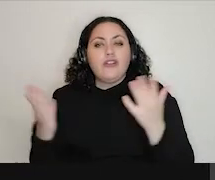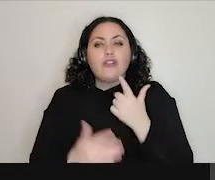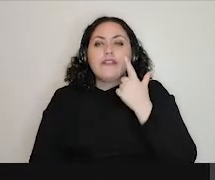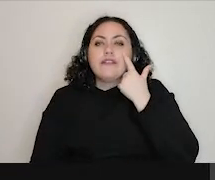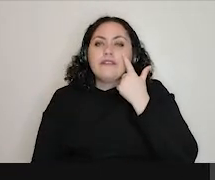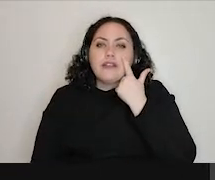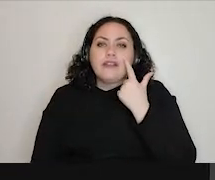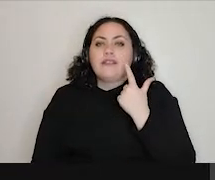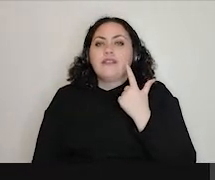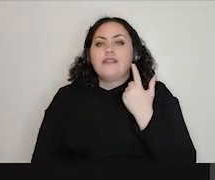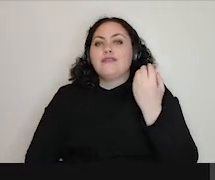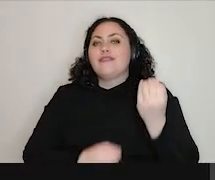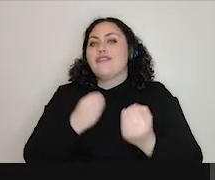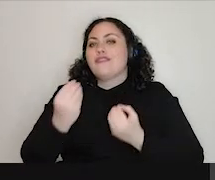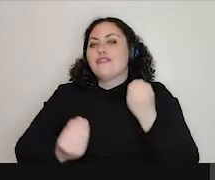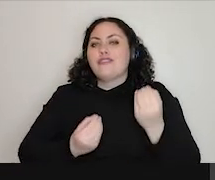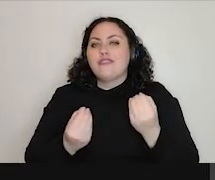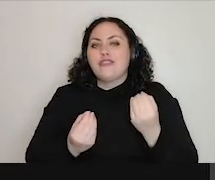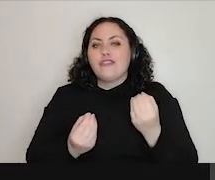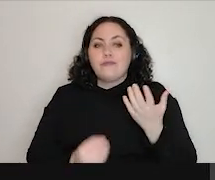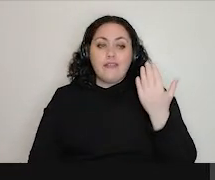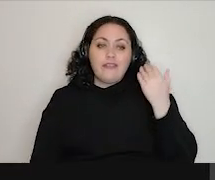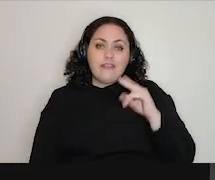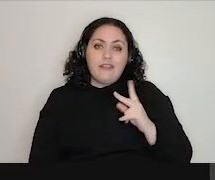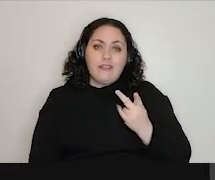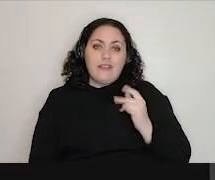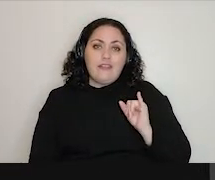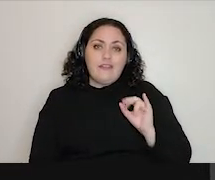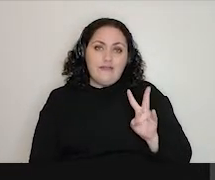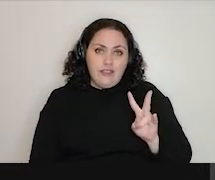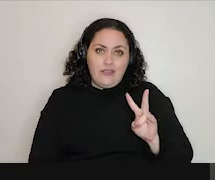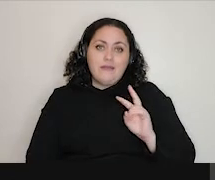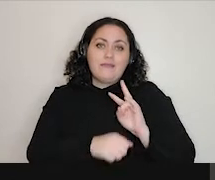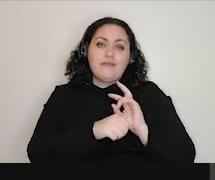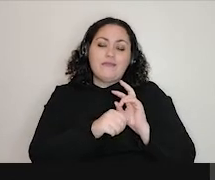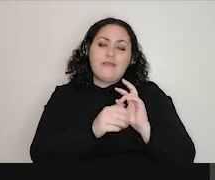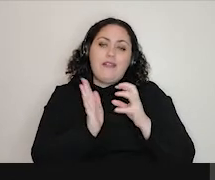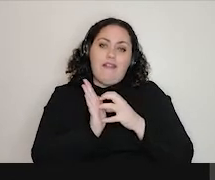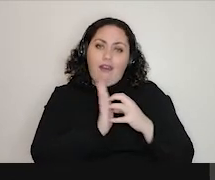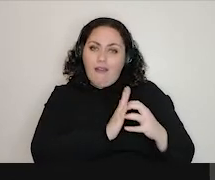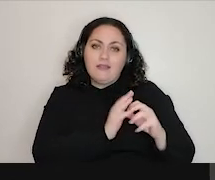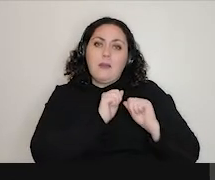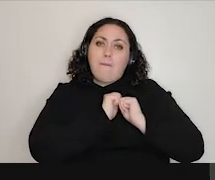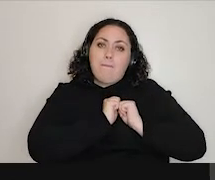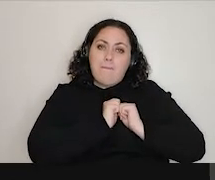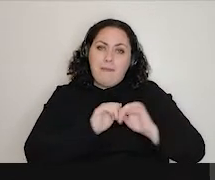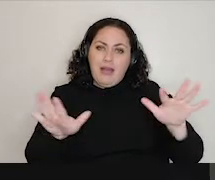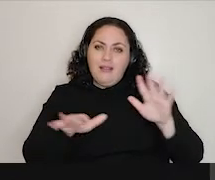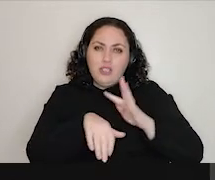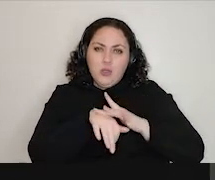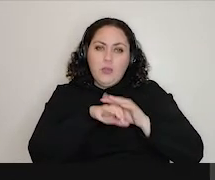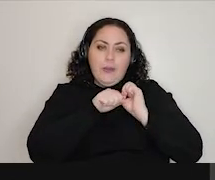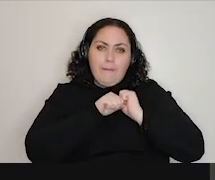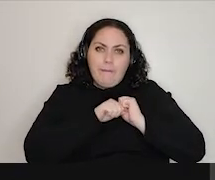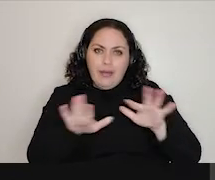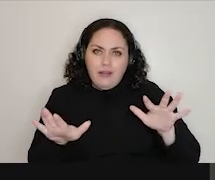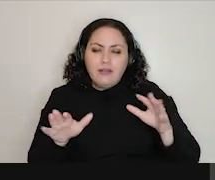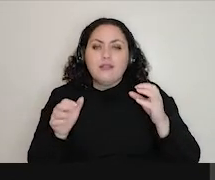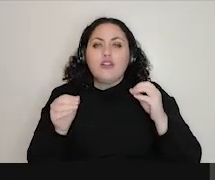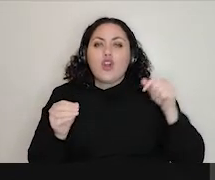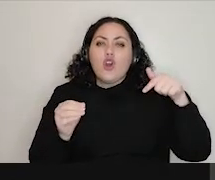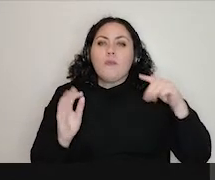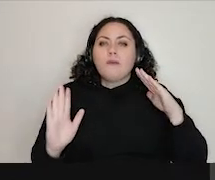reproduzidos na mídia. E aí agora a gente vai ver como que o cenário, né, da pandemia do HIV/AIDS, como que